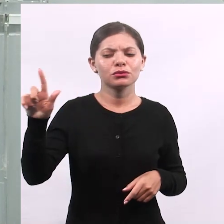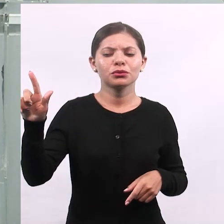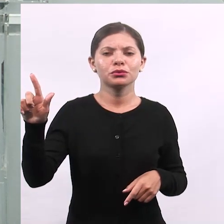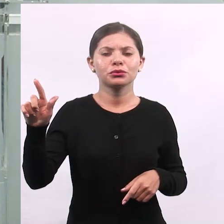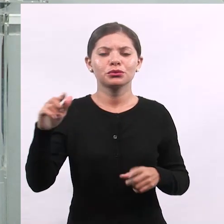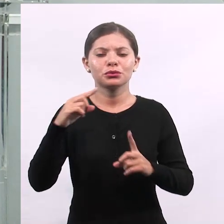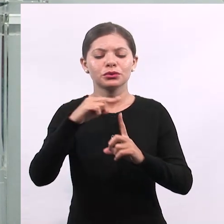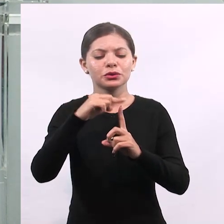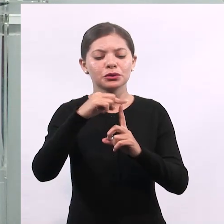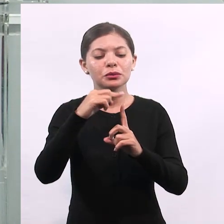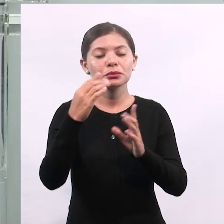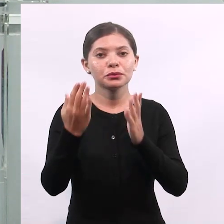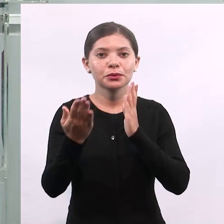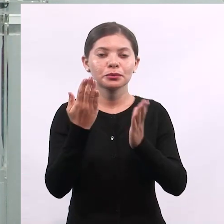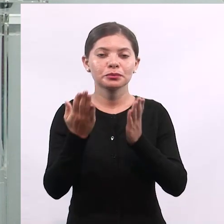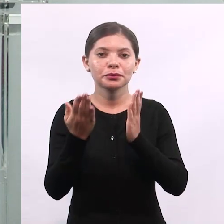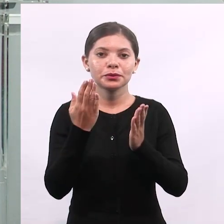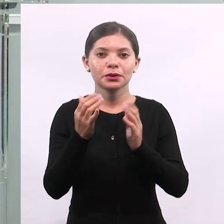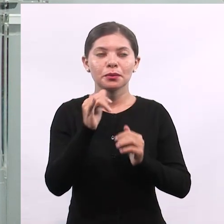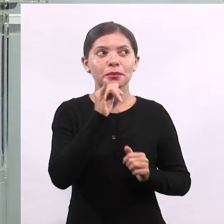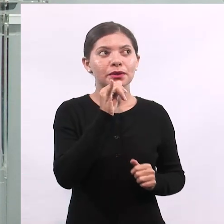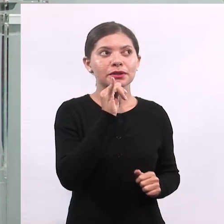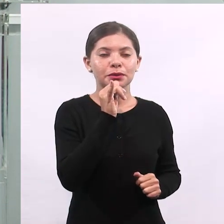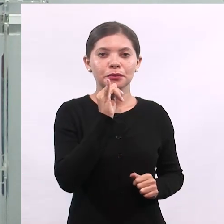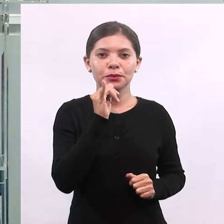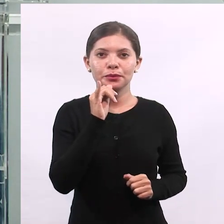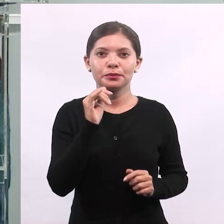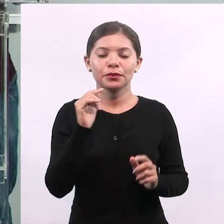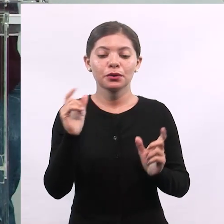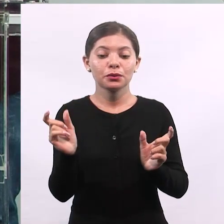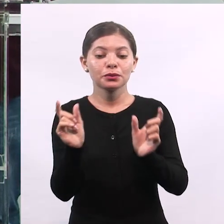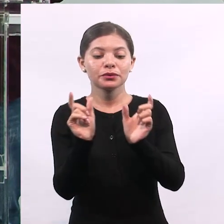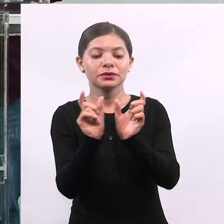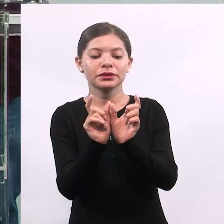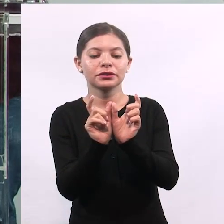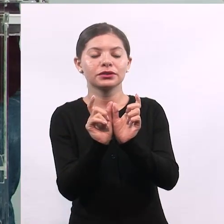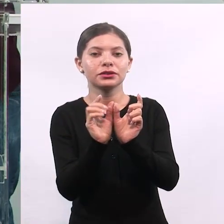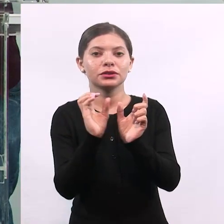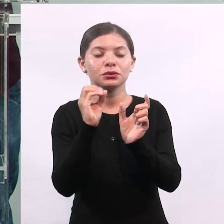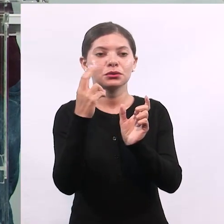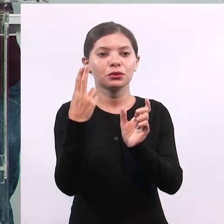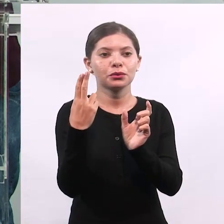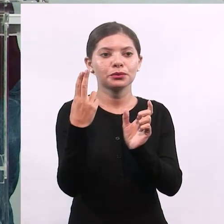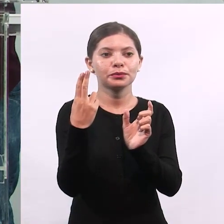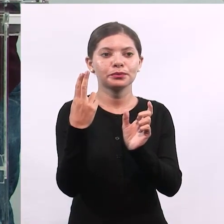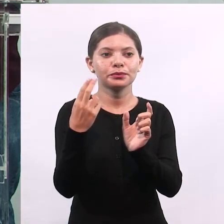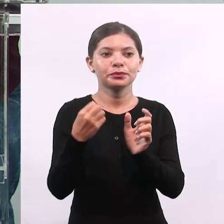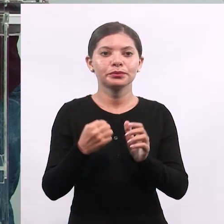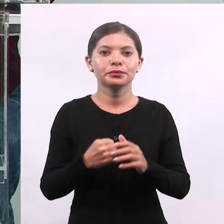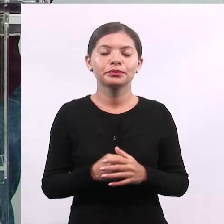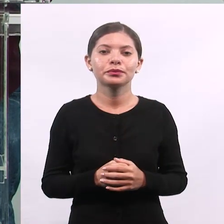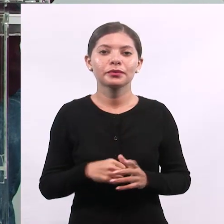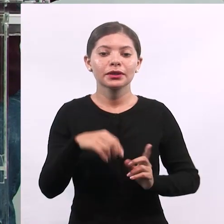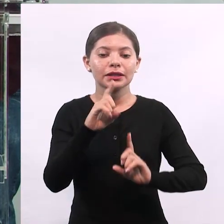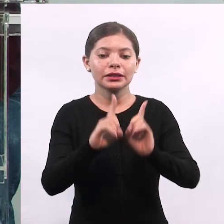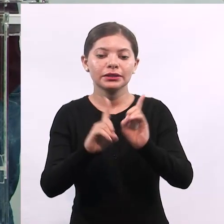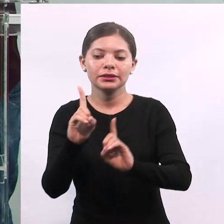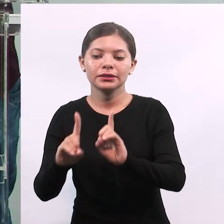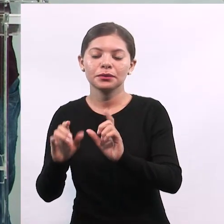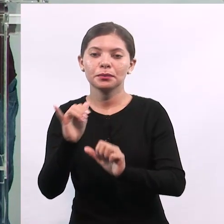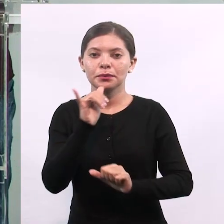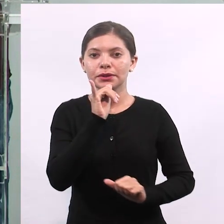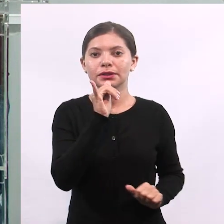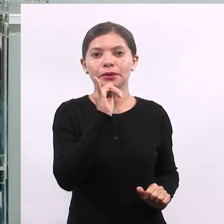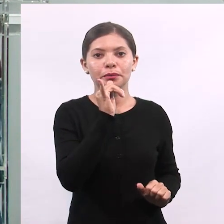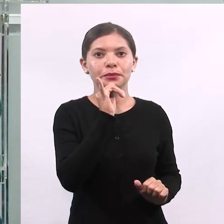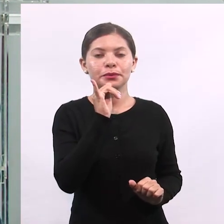por exemplo coeficiente ou ainda índice por exemplo a variação das